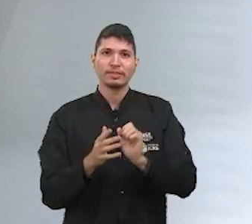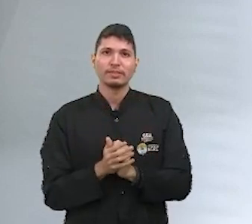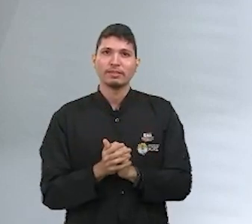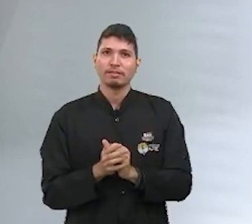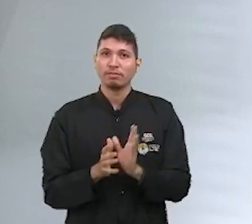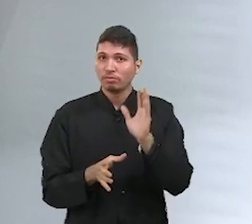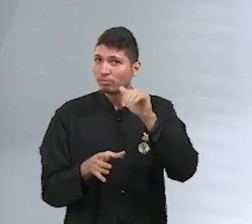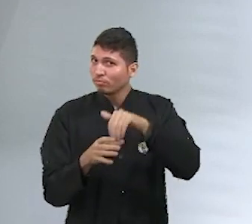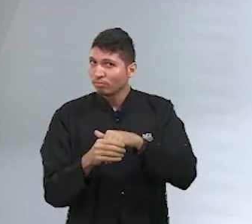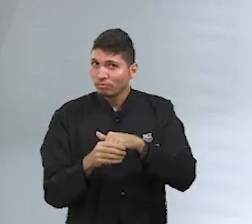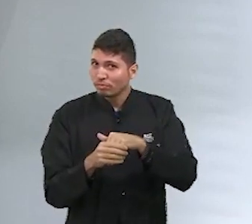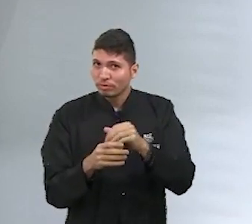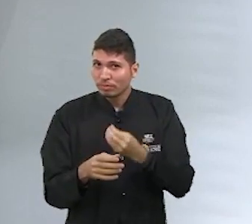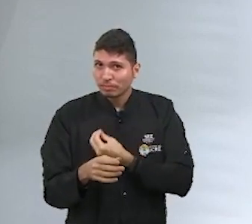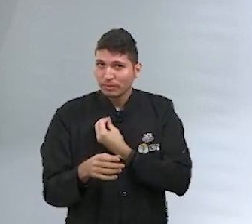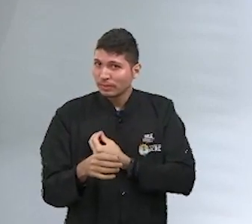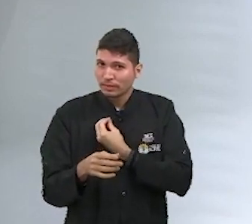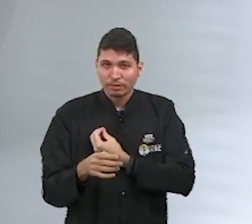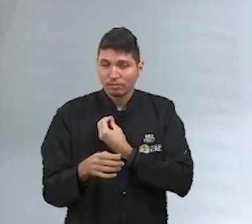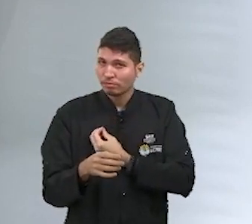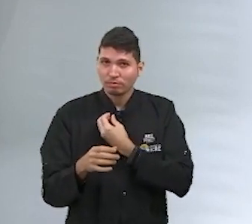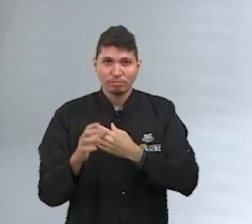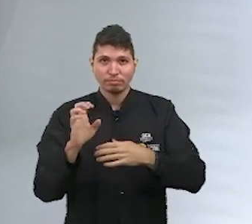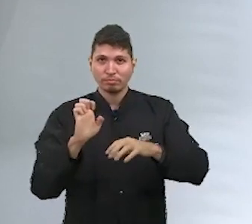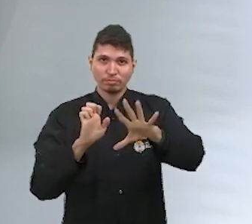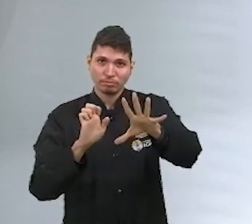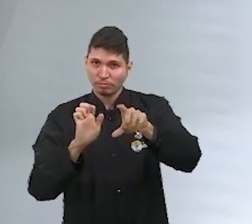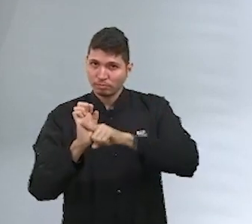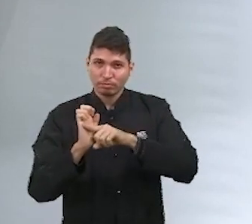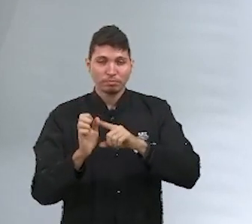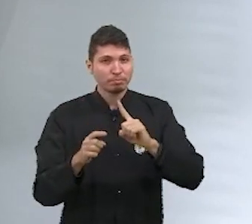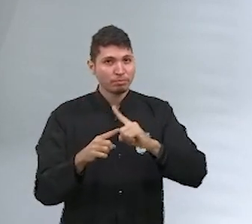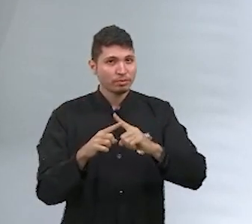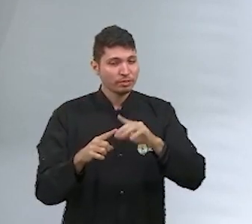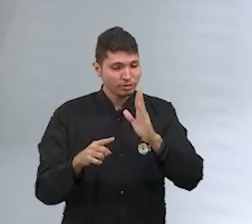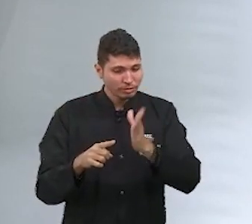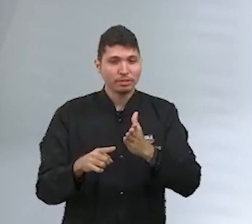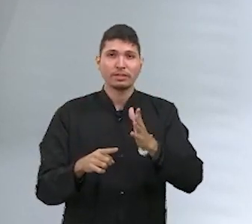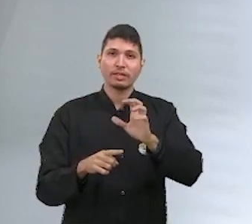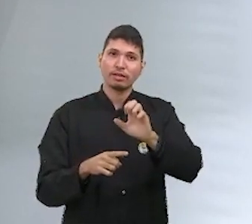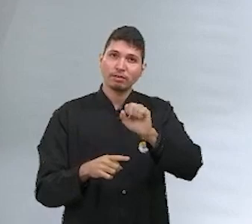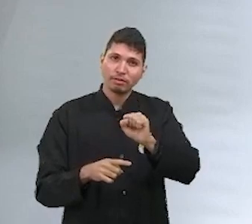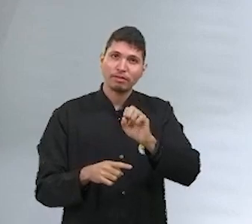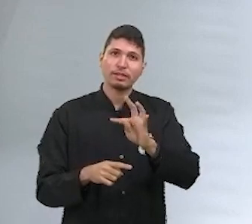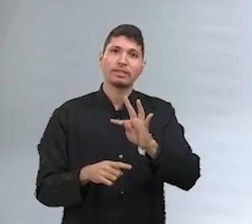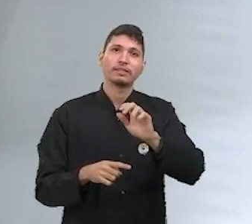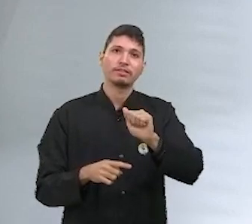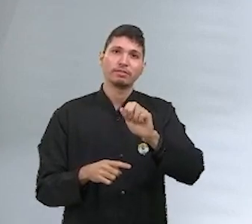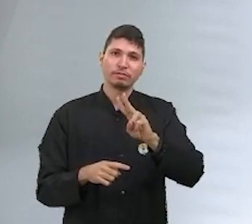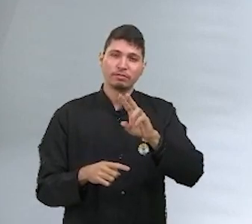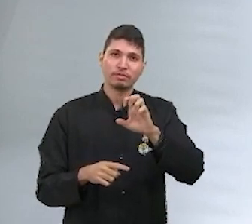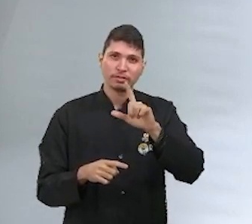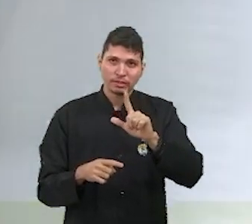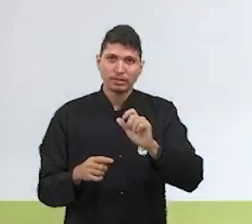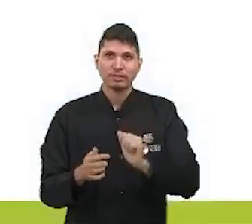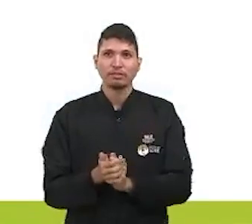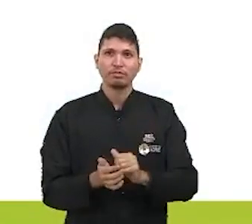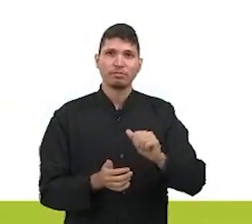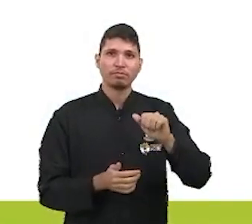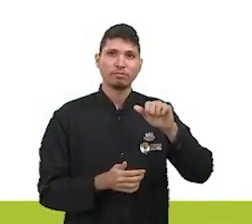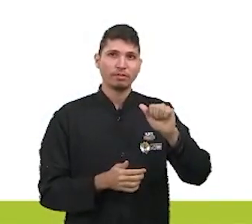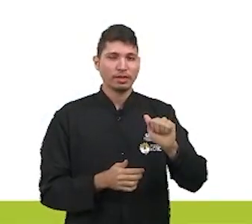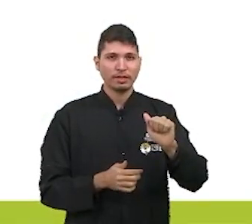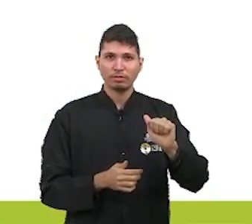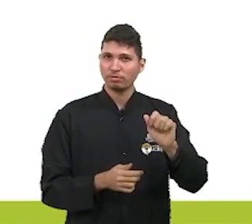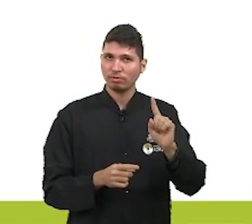parte de eletronegatividade porque eles já são considerados estáveis. Então, o A ele não pode ser nem mais e